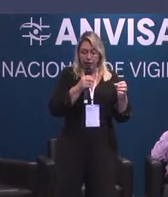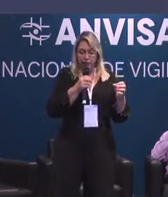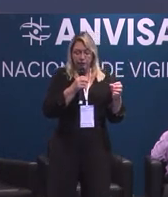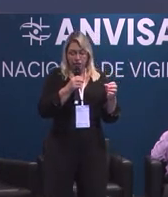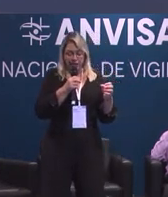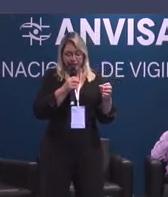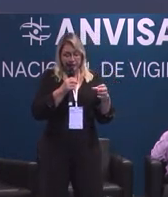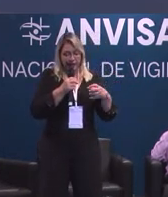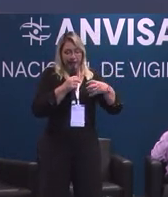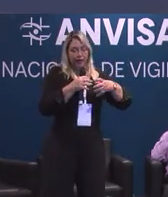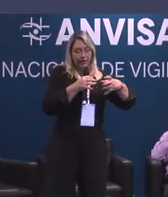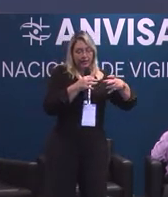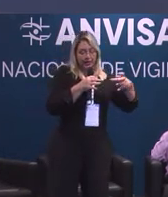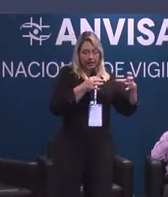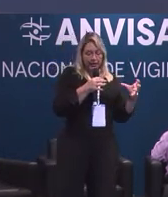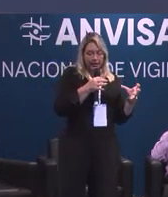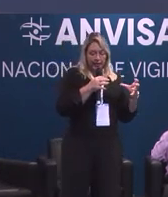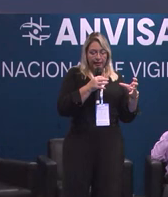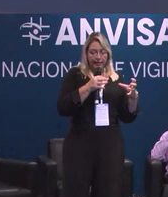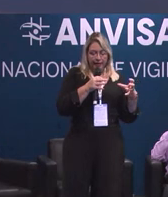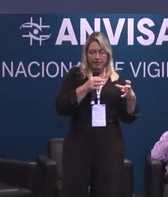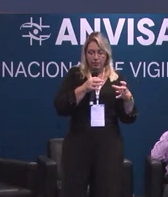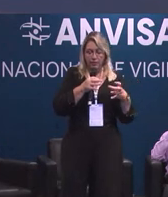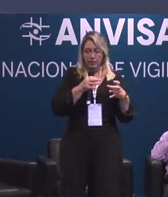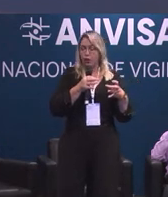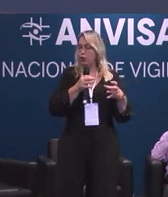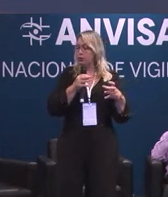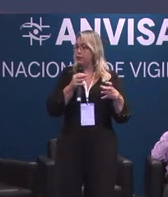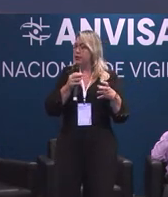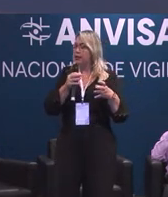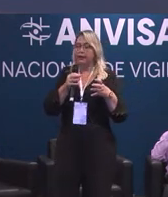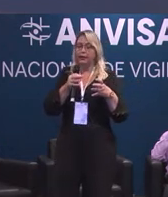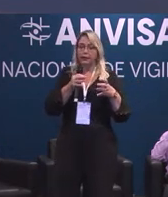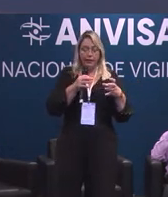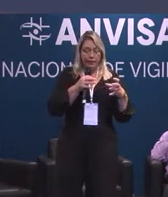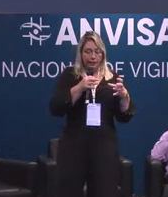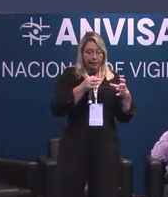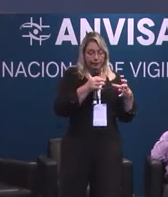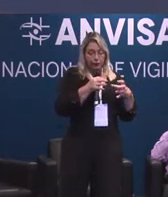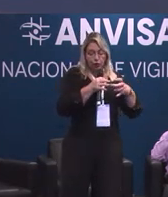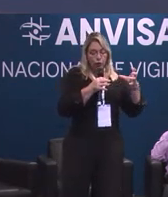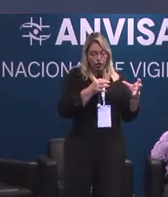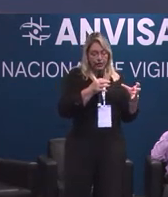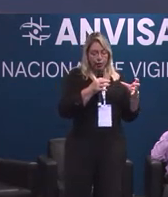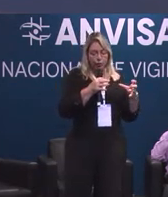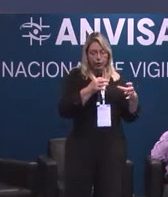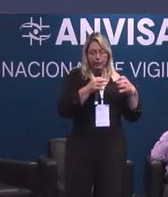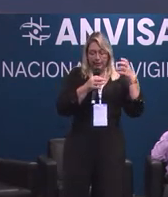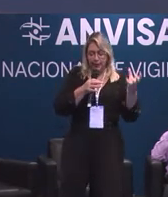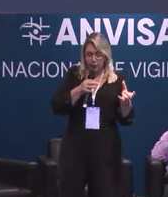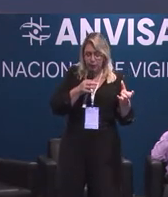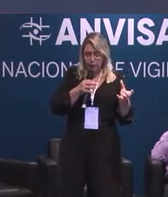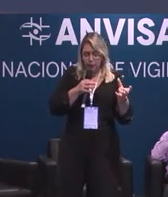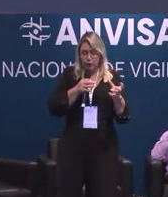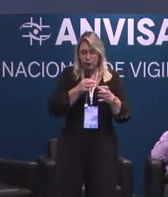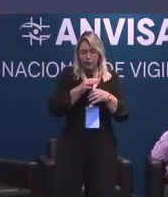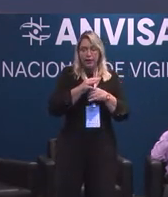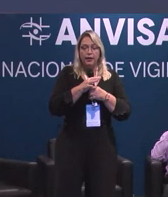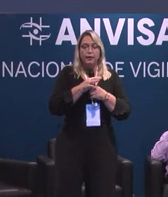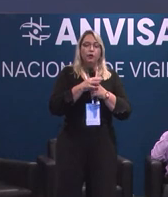da vigilância, que facilita a interação com esses órgãos os órgãos de saúde e também com outros